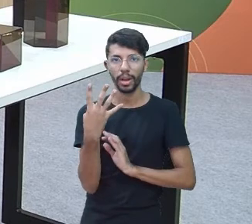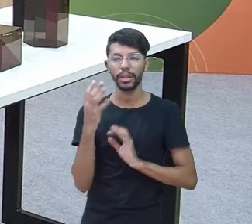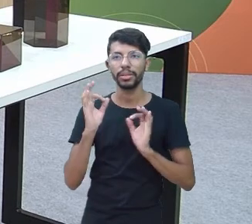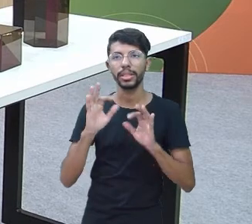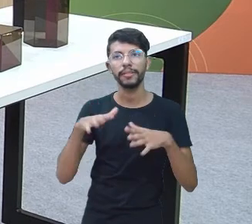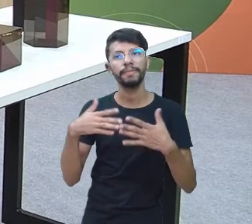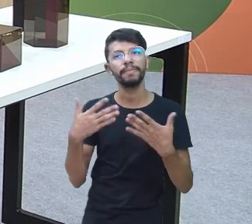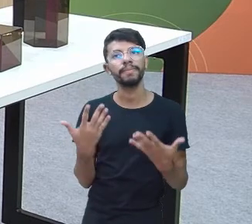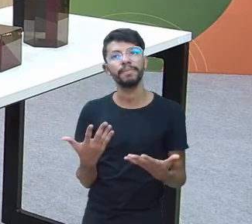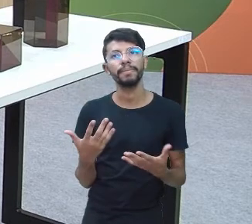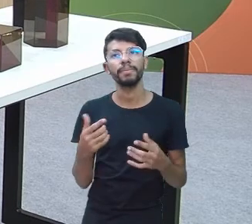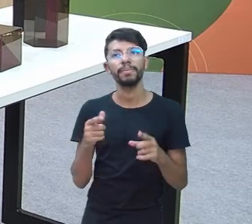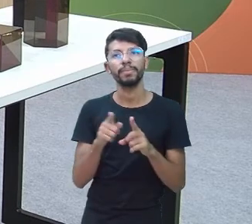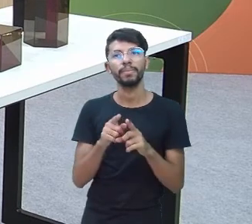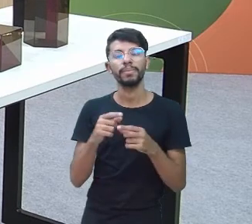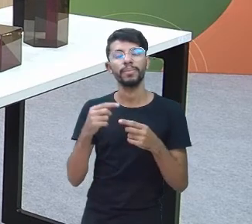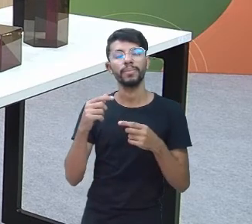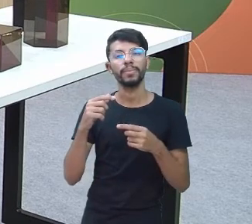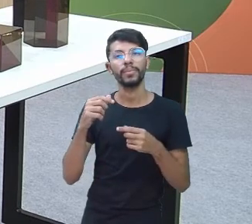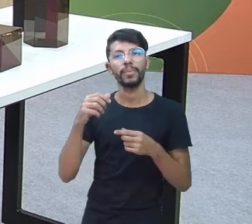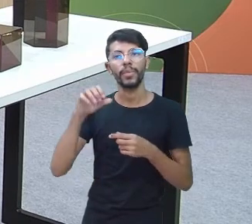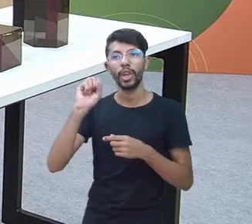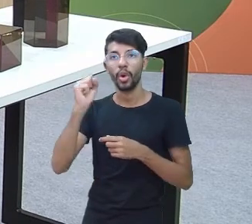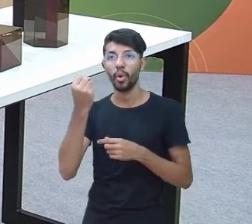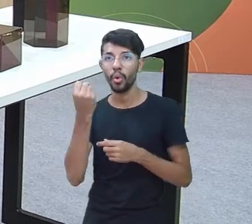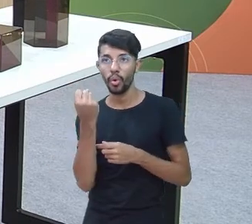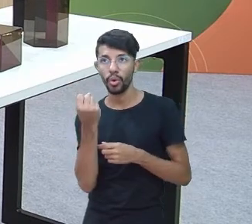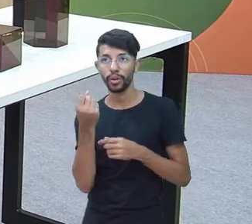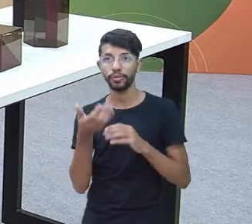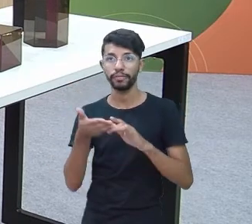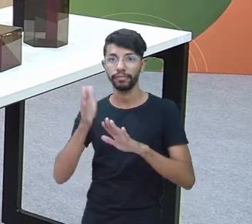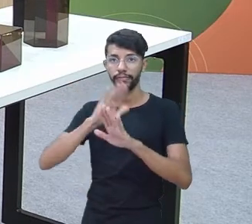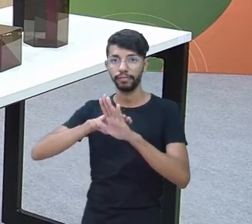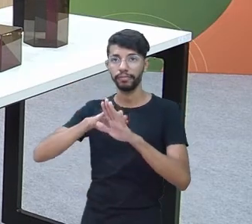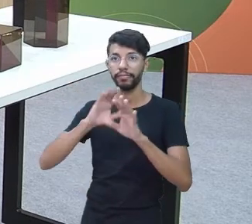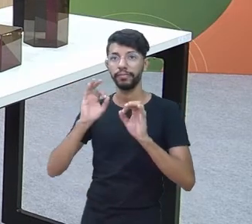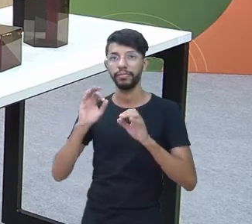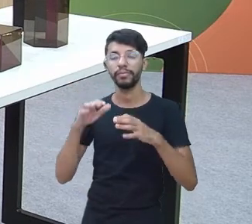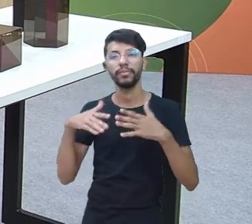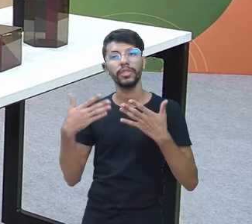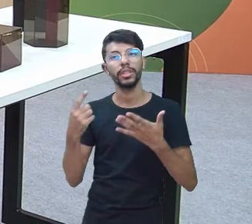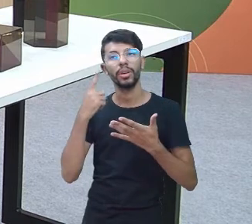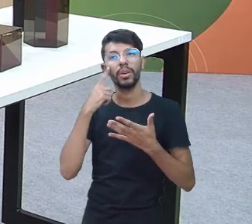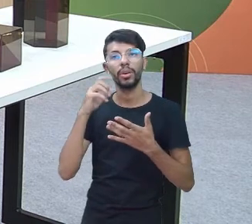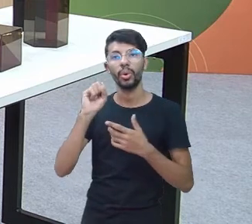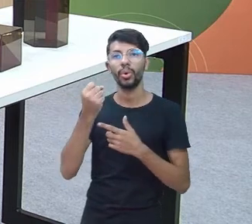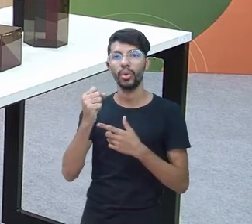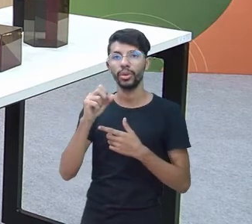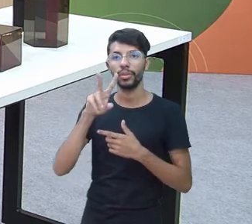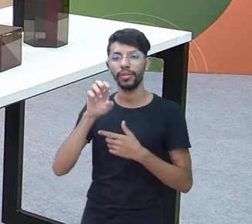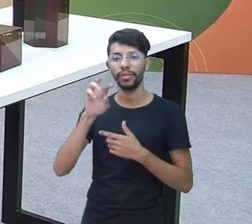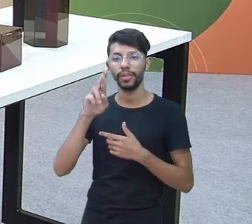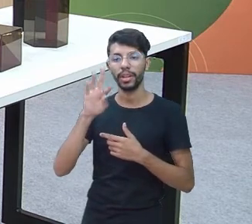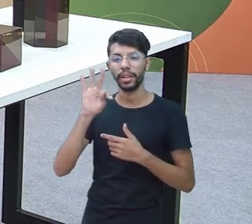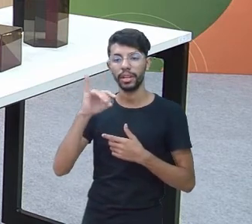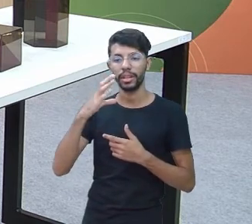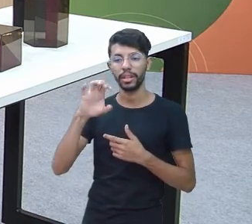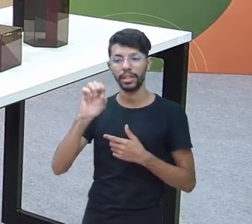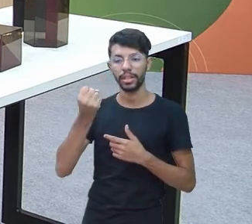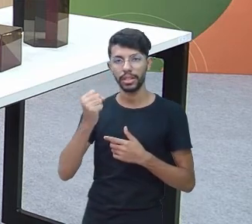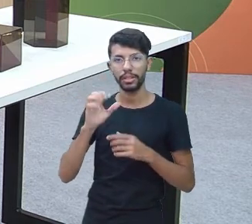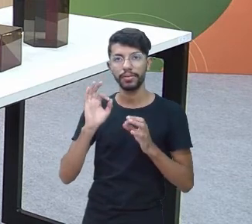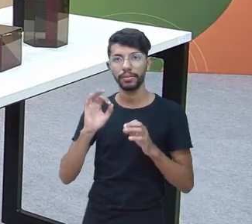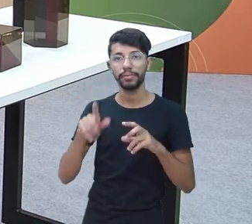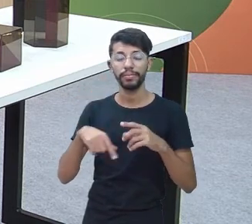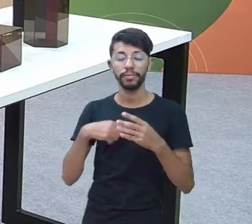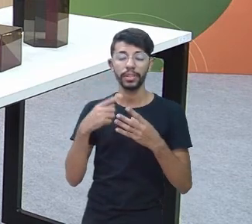3, 4, 5, 6, 7 e o 8 que está lá atrás, né? Então, a gente tem 8. E quantas arestas eu vou ter?